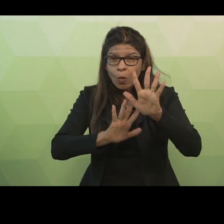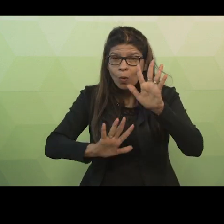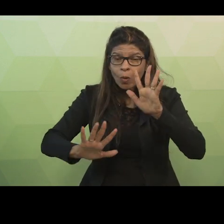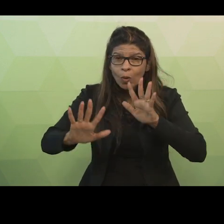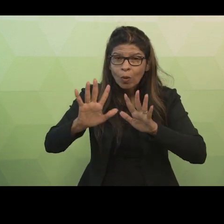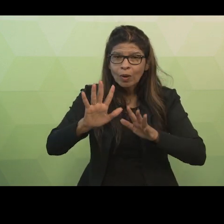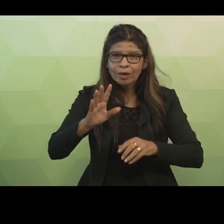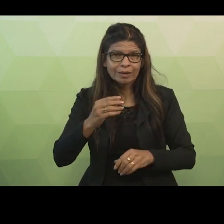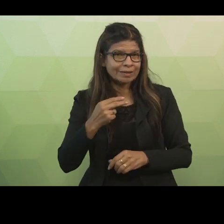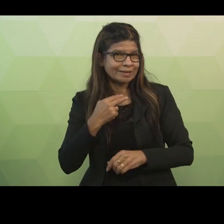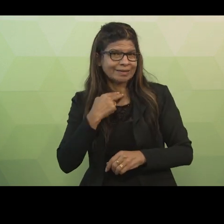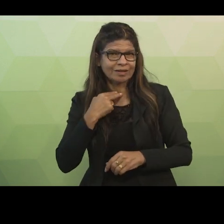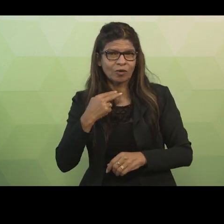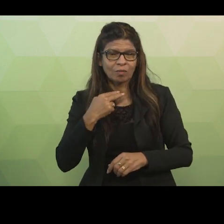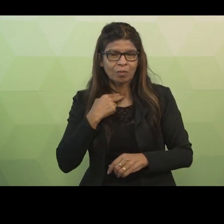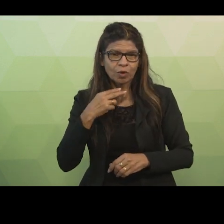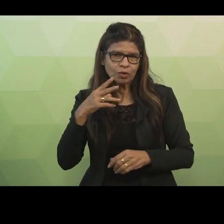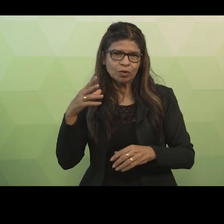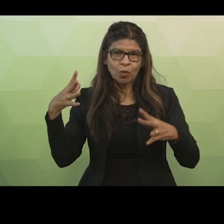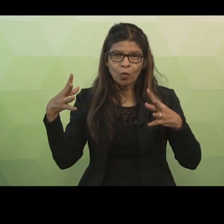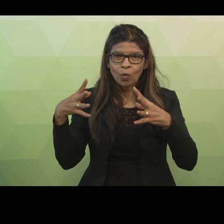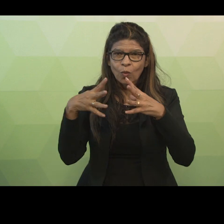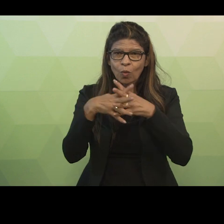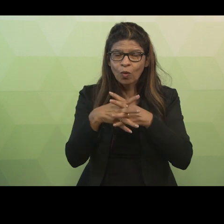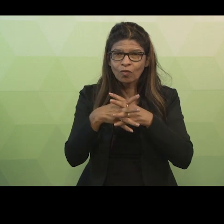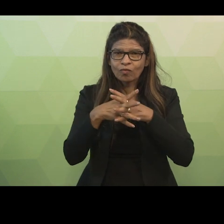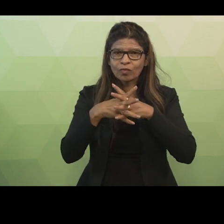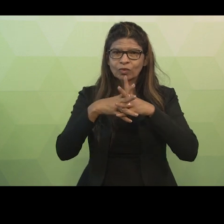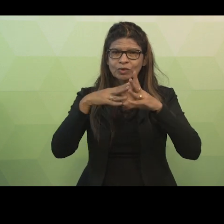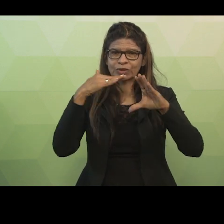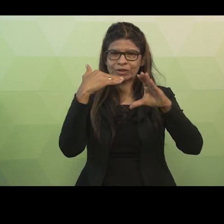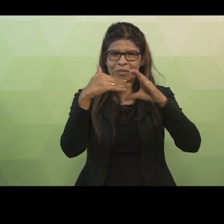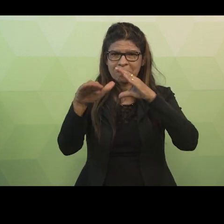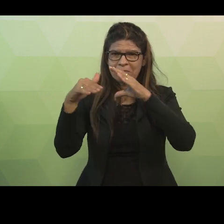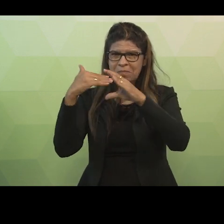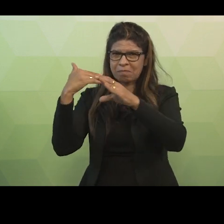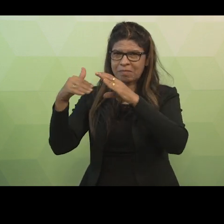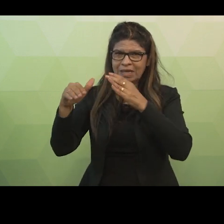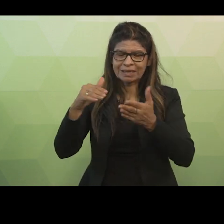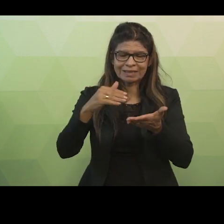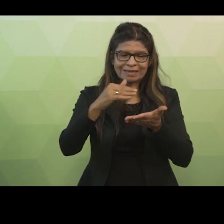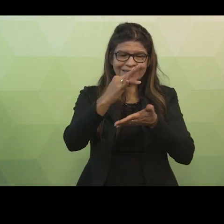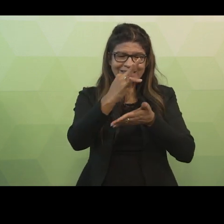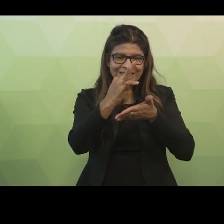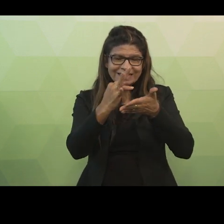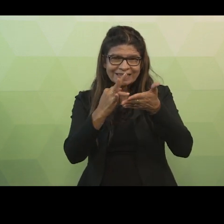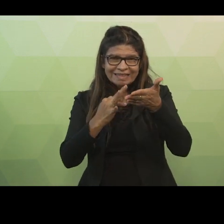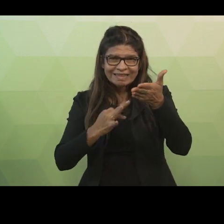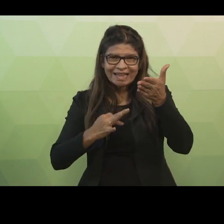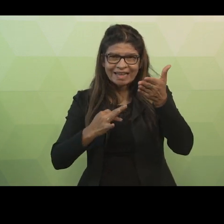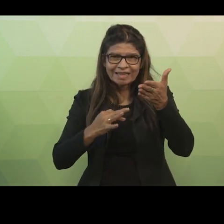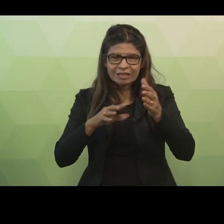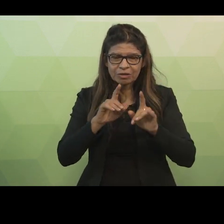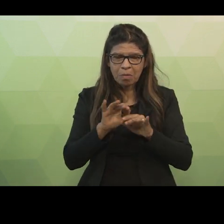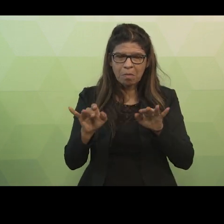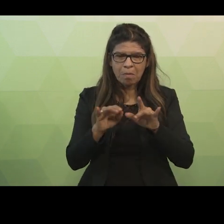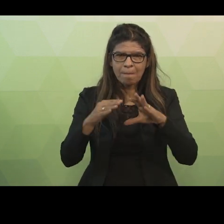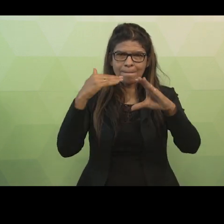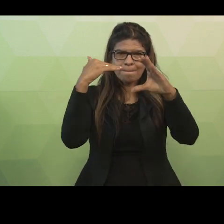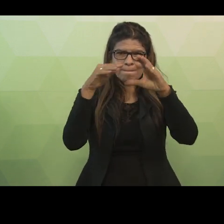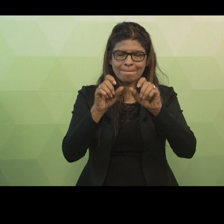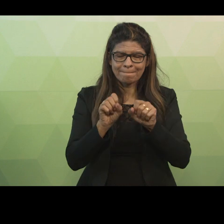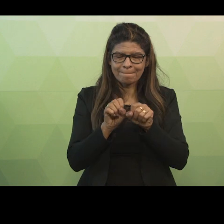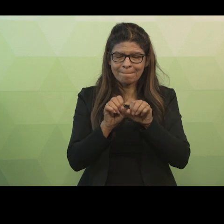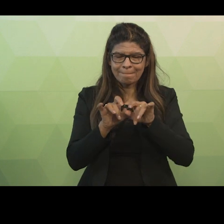termo mensagem que usamos aqui. Não estamos tratando de uma mensagem de texto, por exemplo, que o usuário irá digitar para que